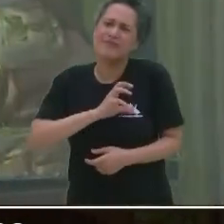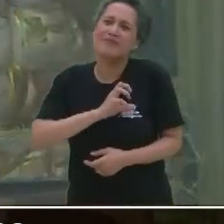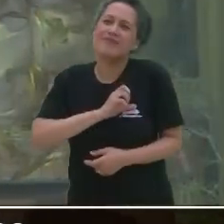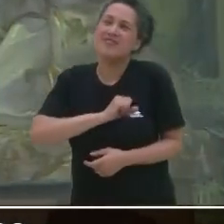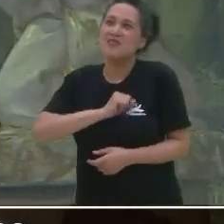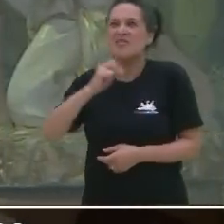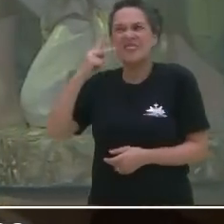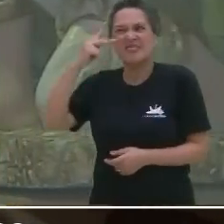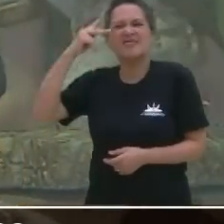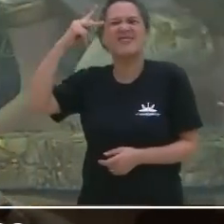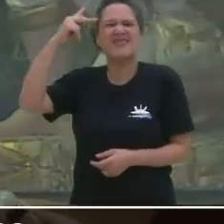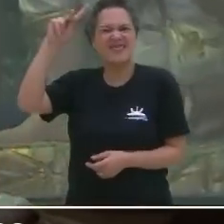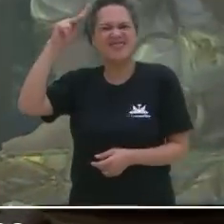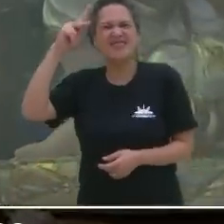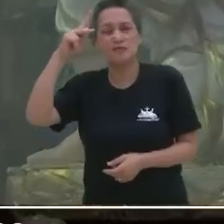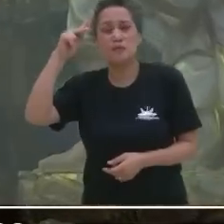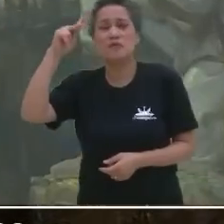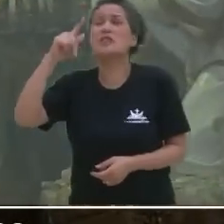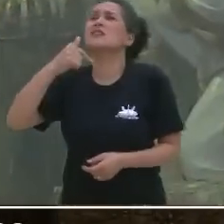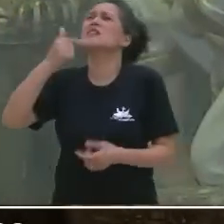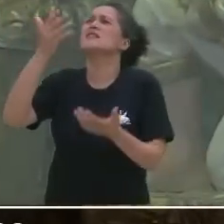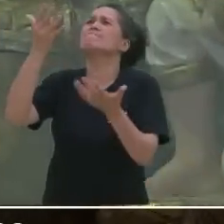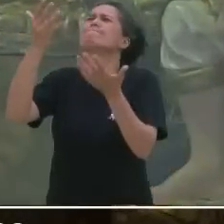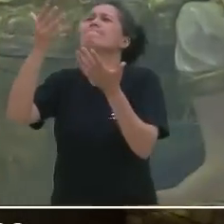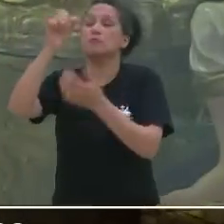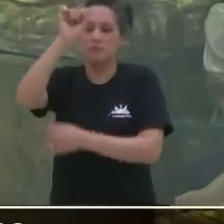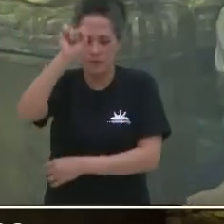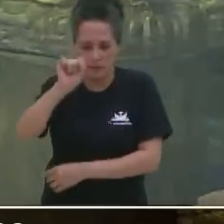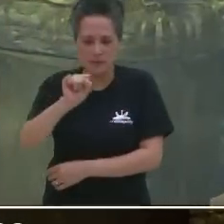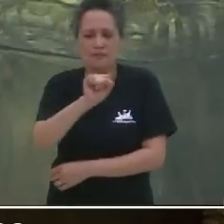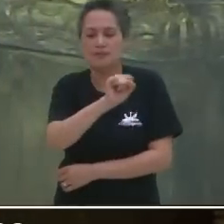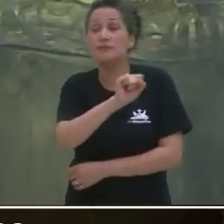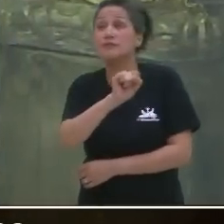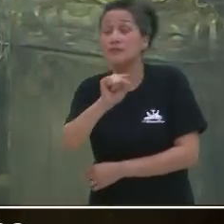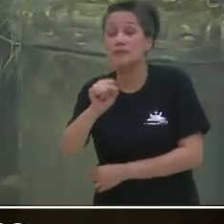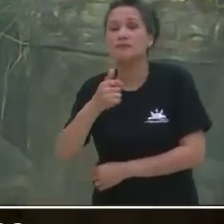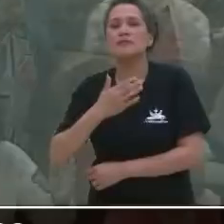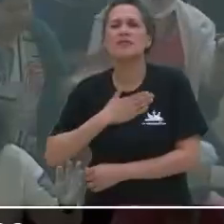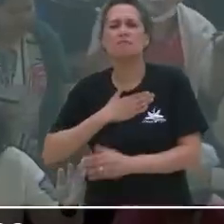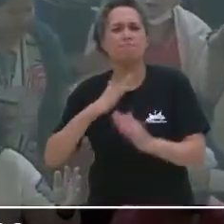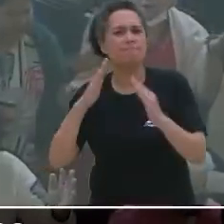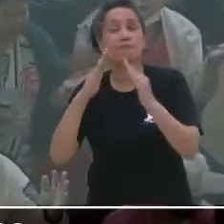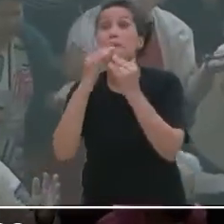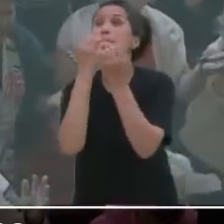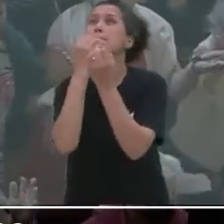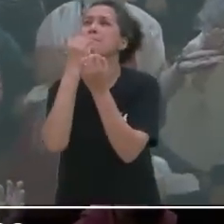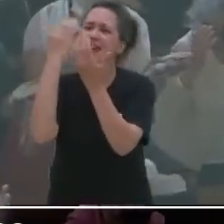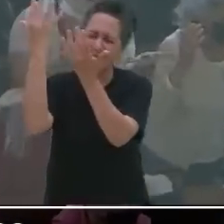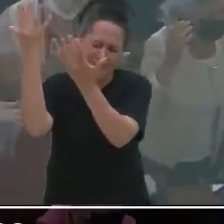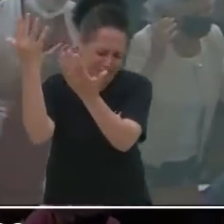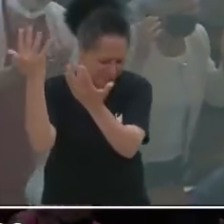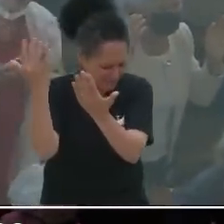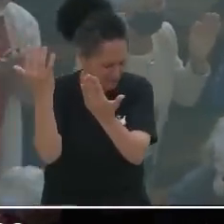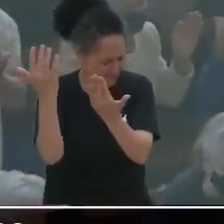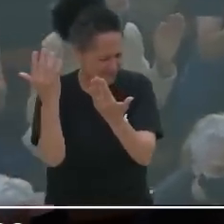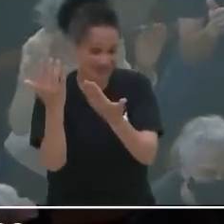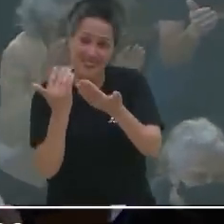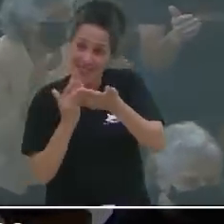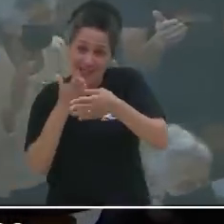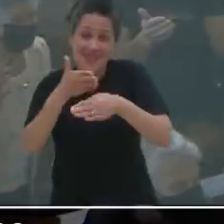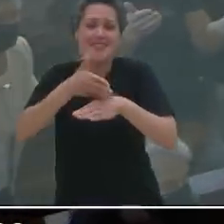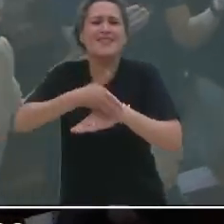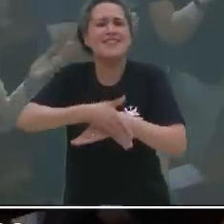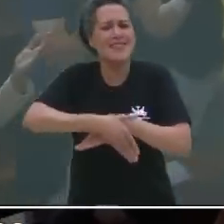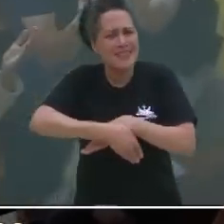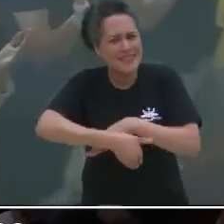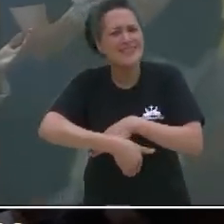teu amor. Eu te consagro. Diga, eu te consagro. Seja bem-vindo. Pode entrar,